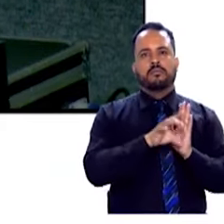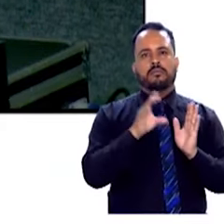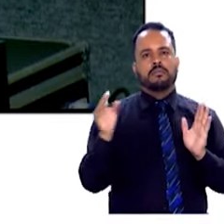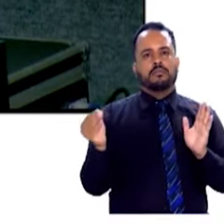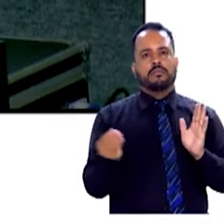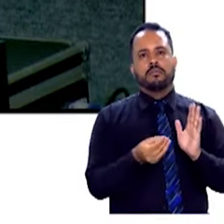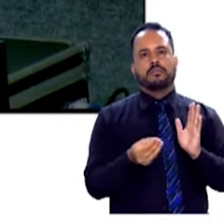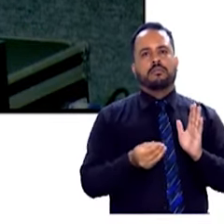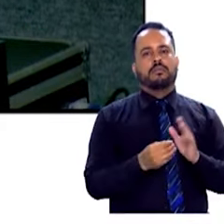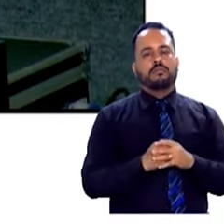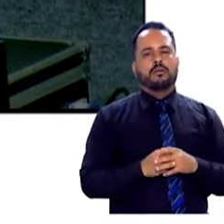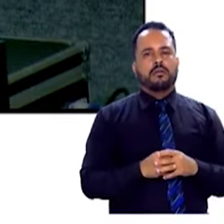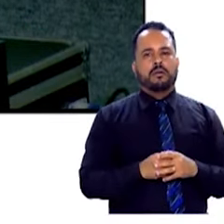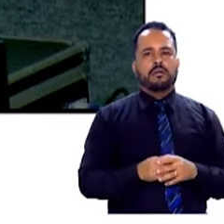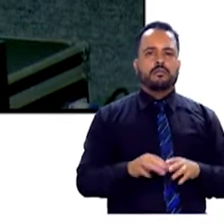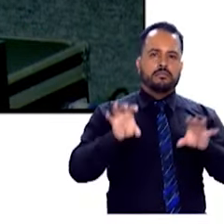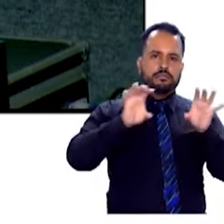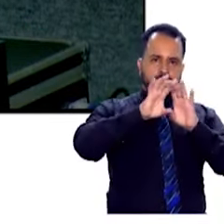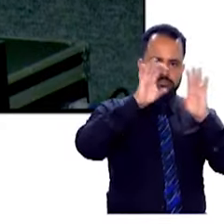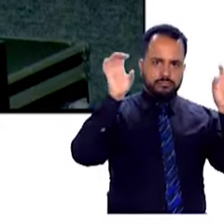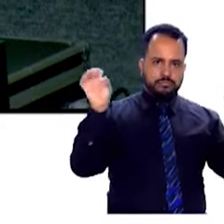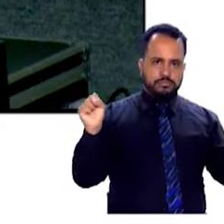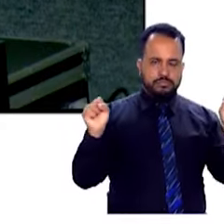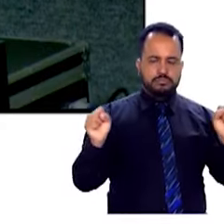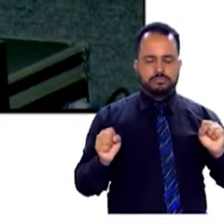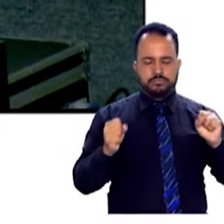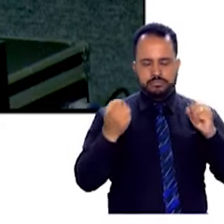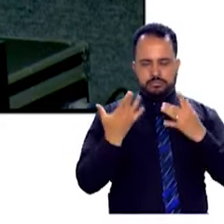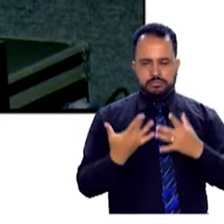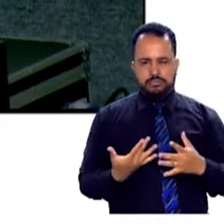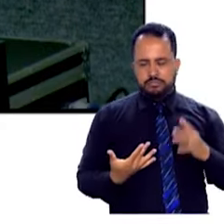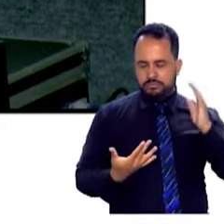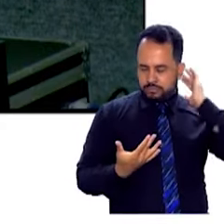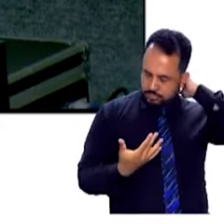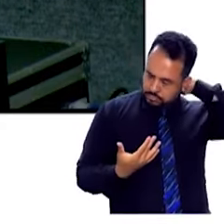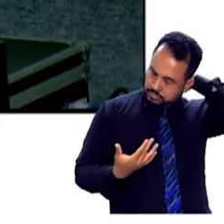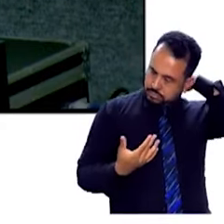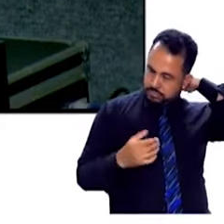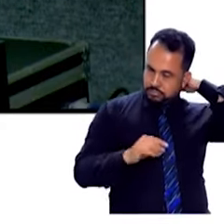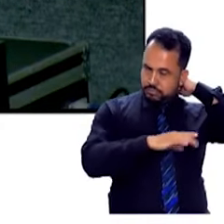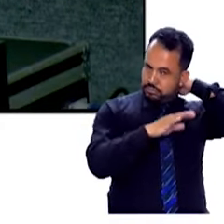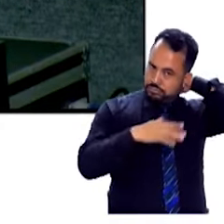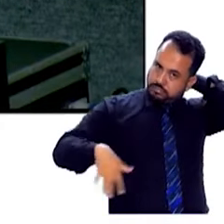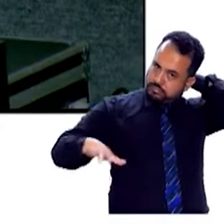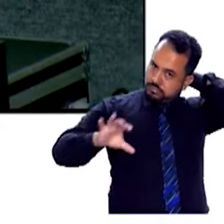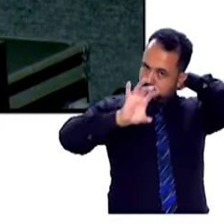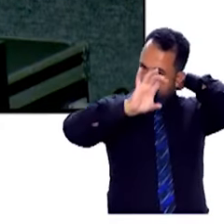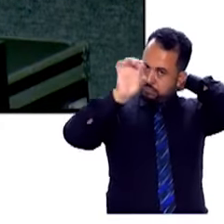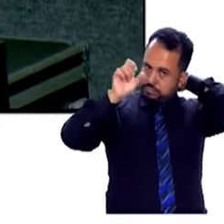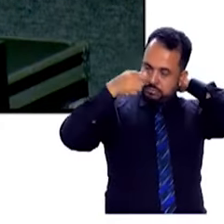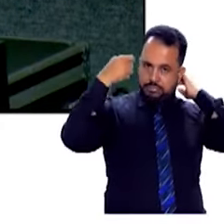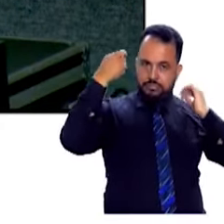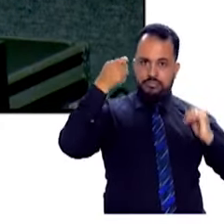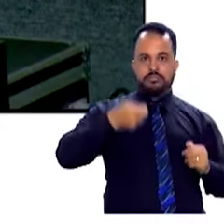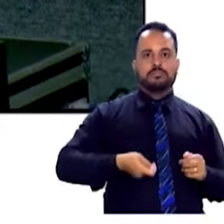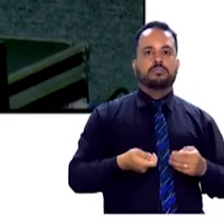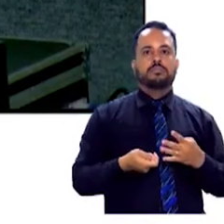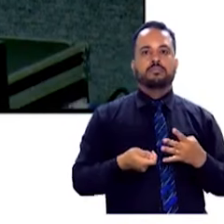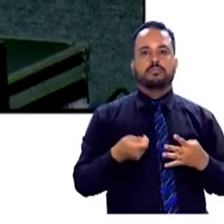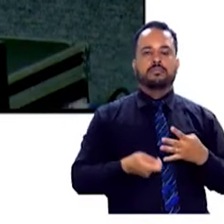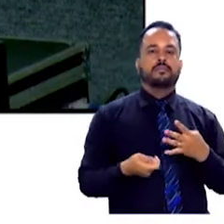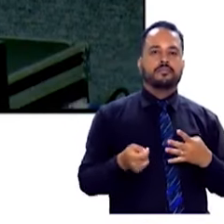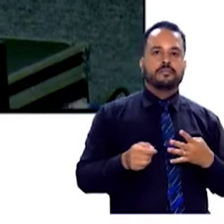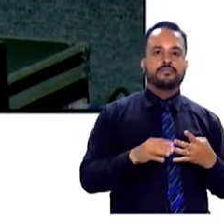são E aí o tribunal e descreve olha Ráo decidente então na nossa decisão aqui é a seguinte ato ilícito